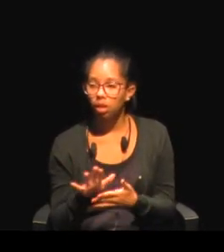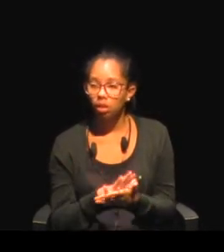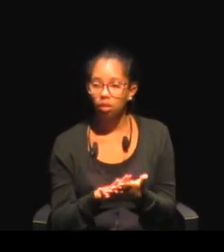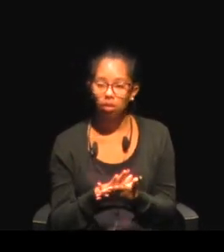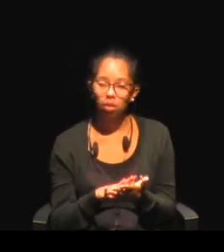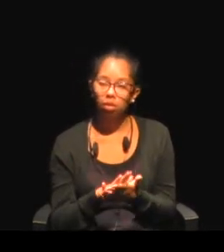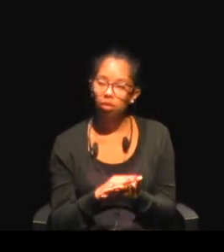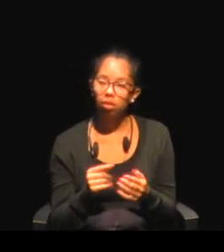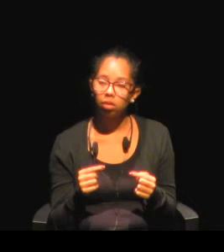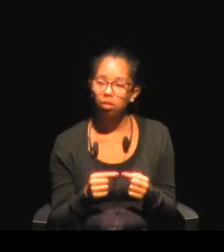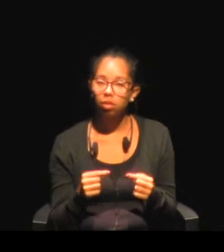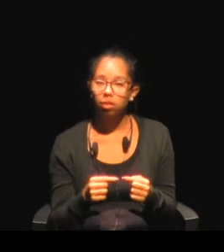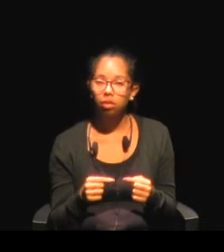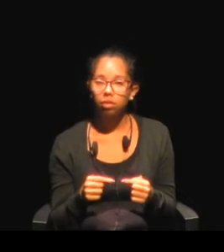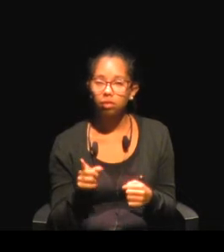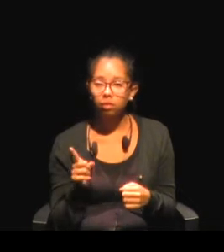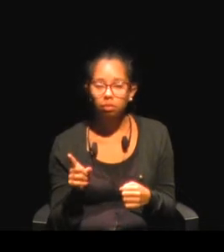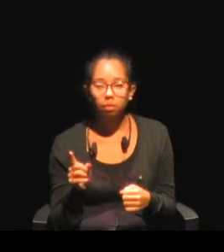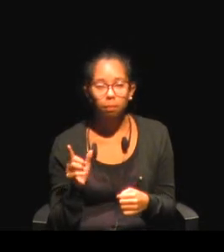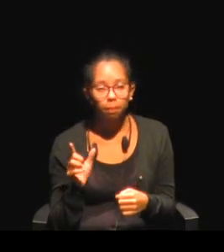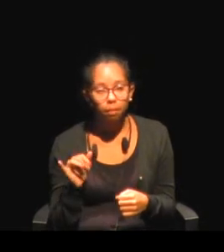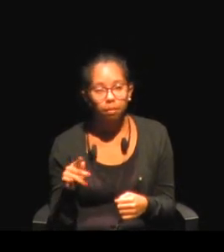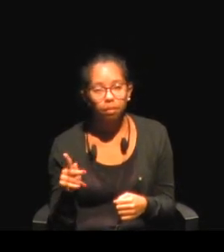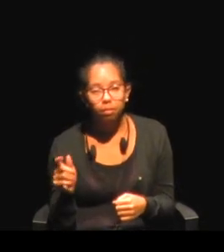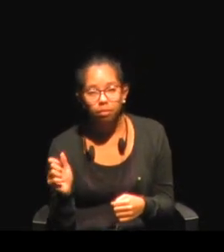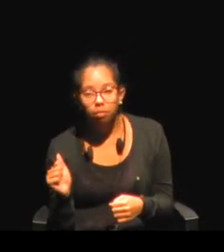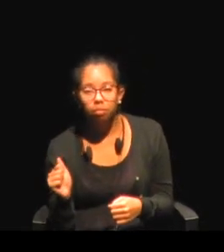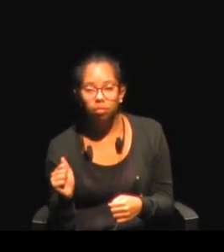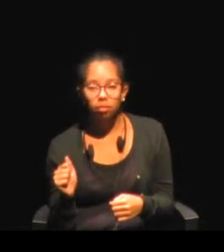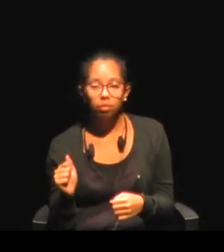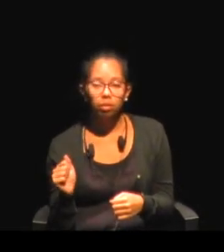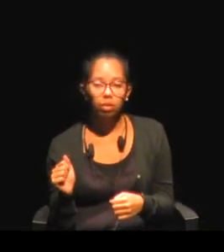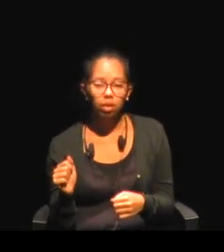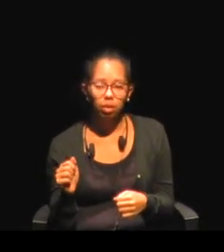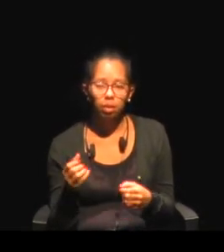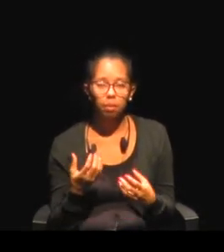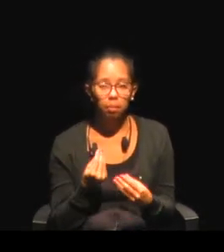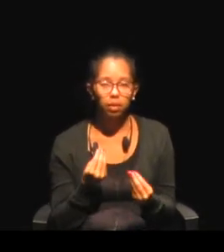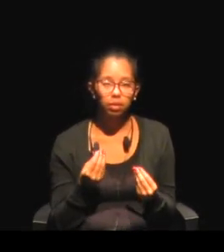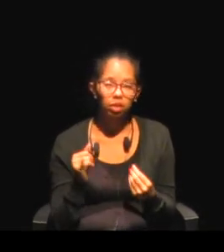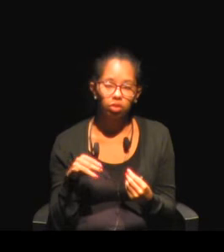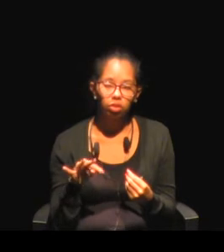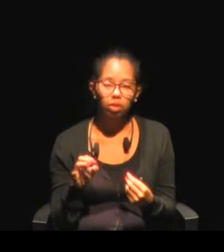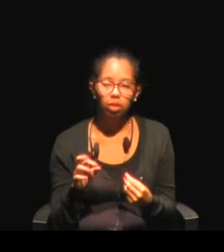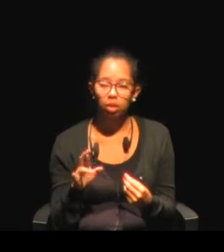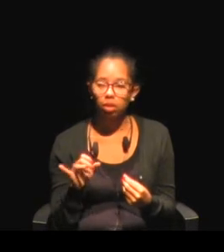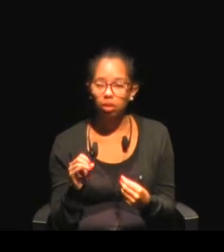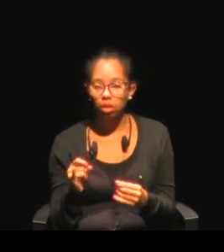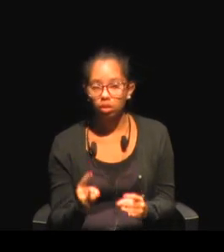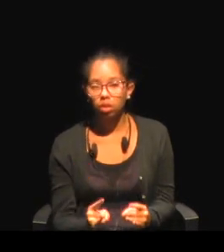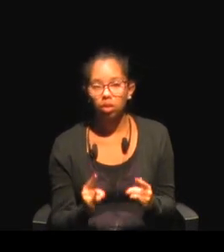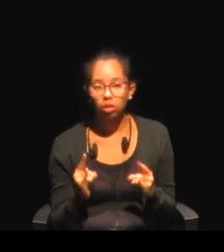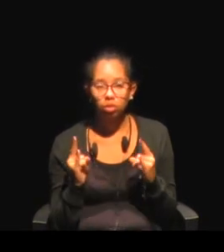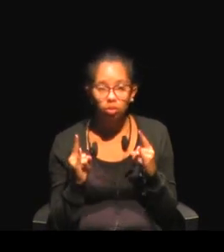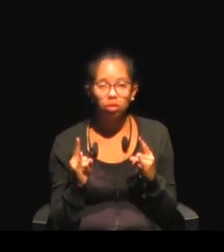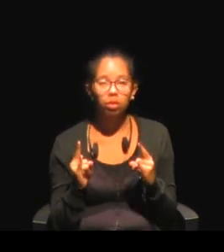interior, sem nenhuma relação com a linha d'água que tem lá, né, uma coisa bem interior mesmo.